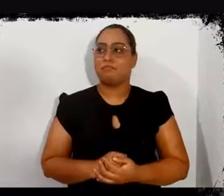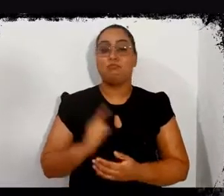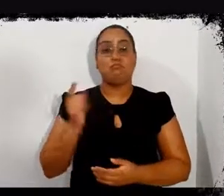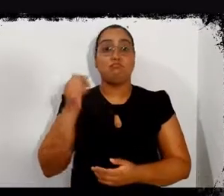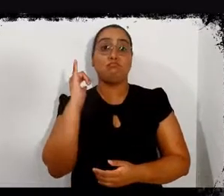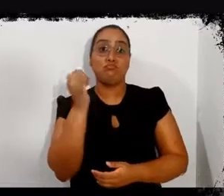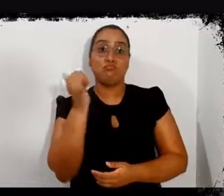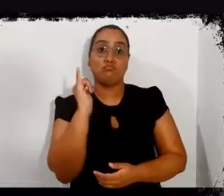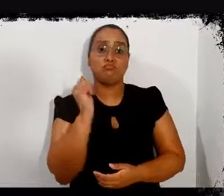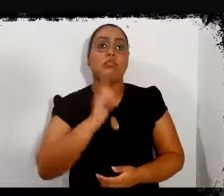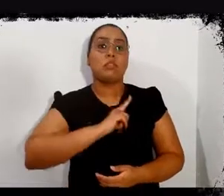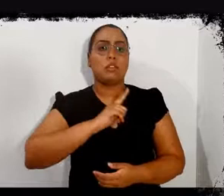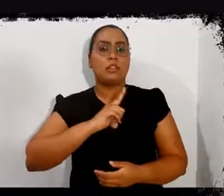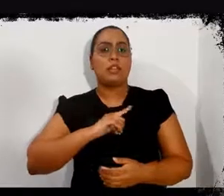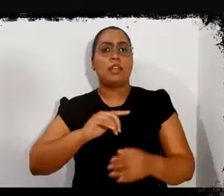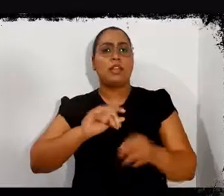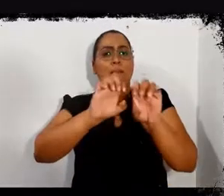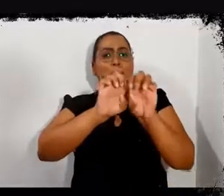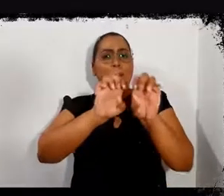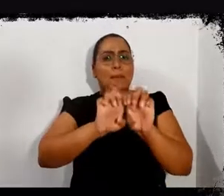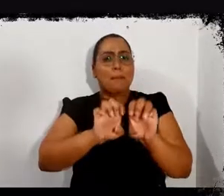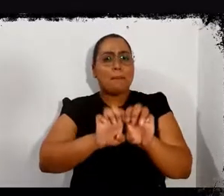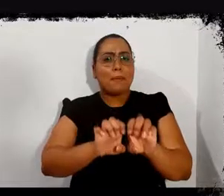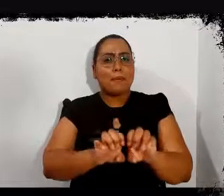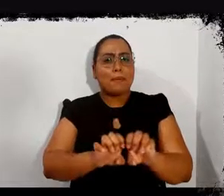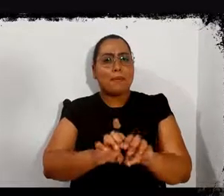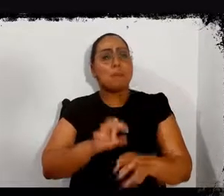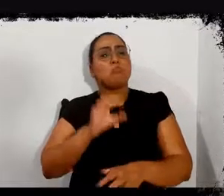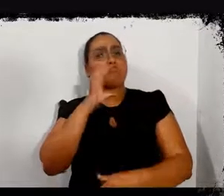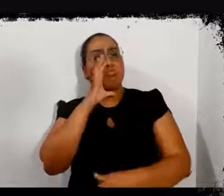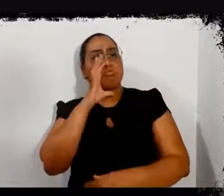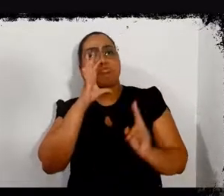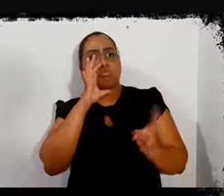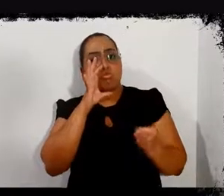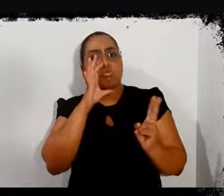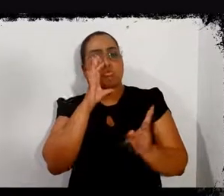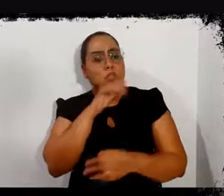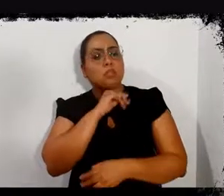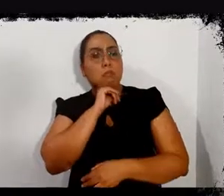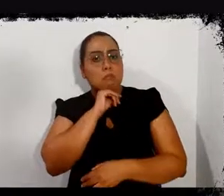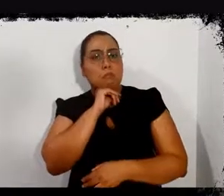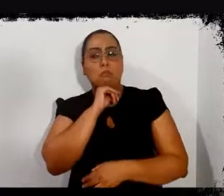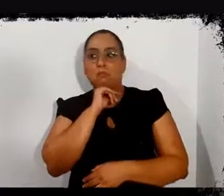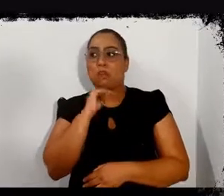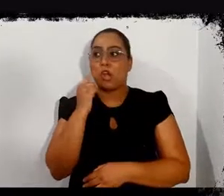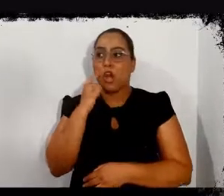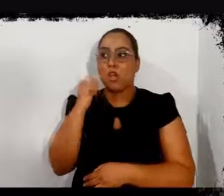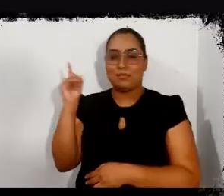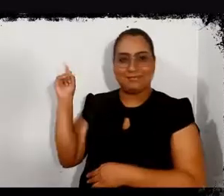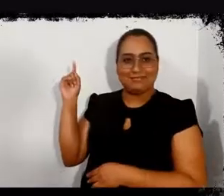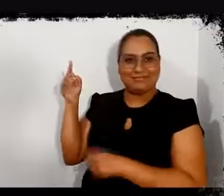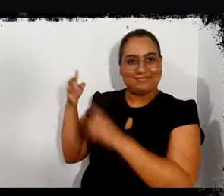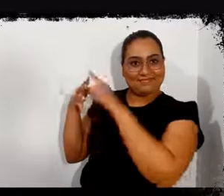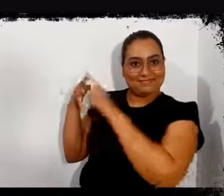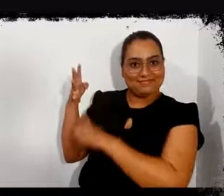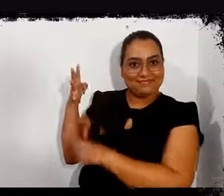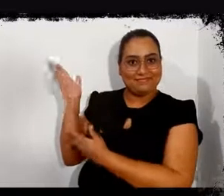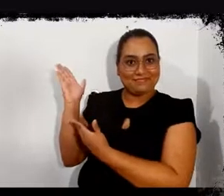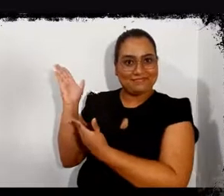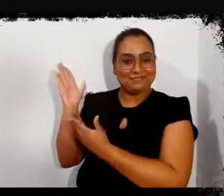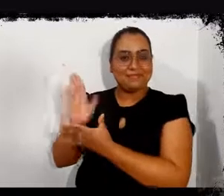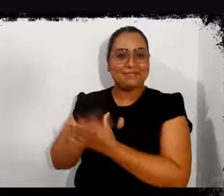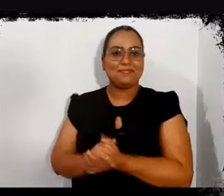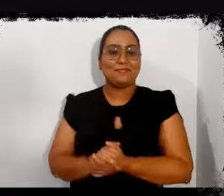essas funções que formam as partes constituintes do conto.